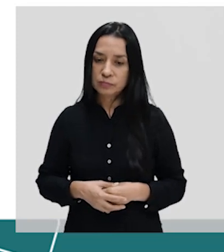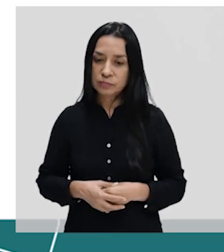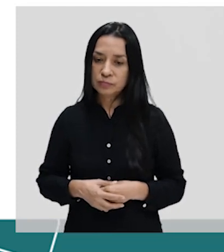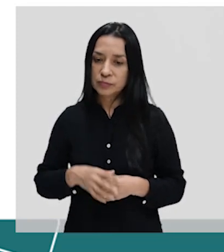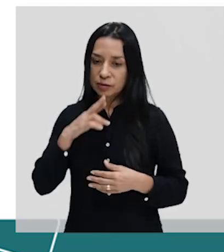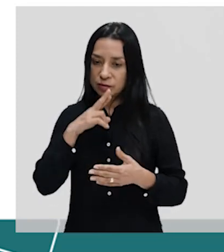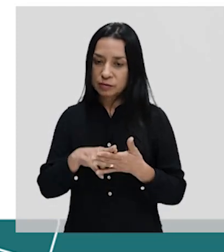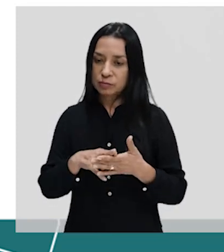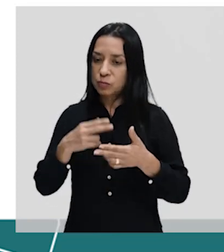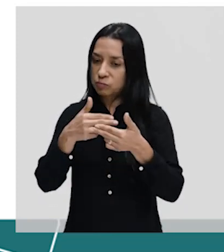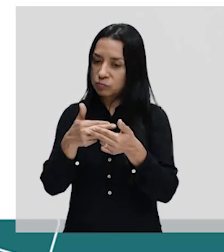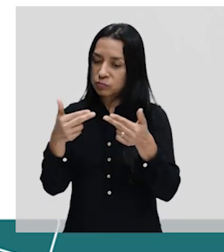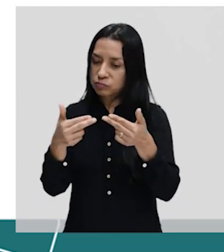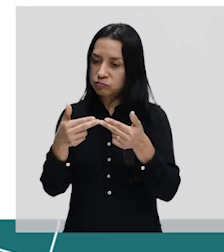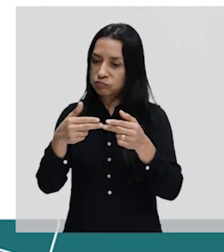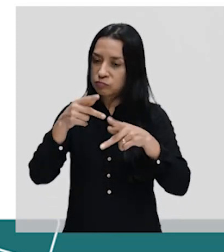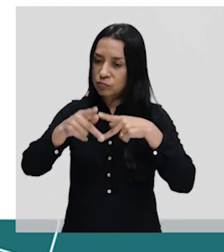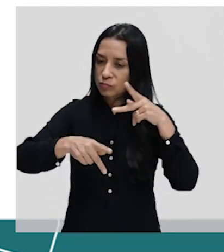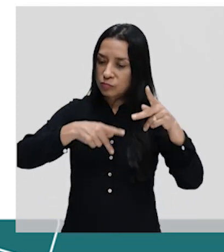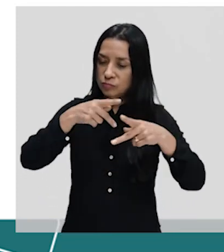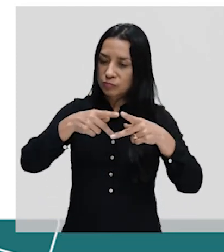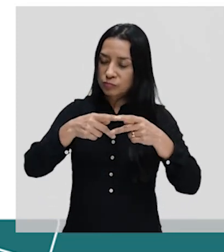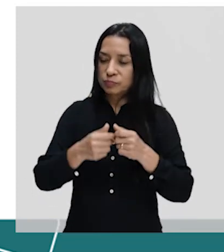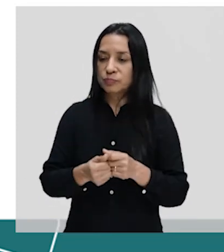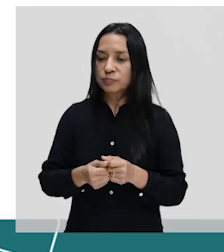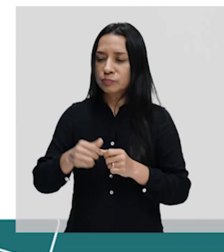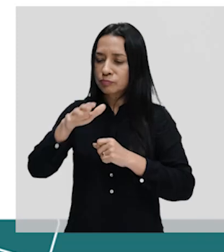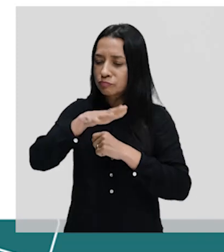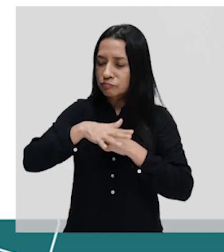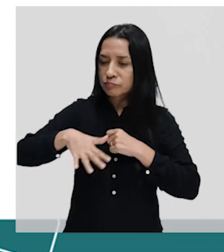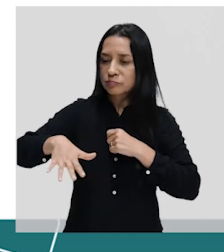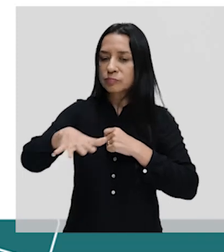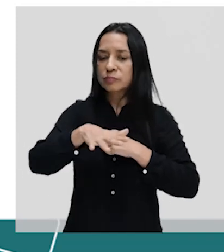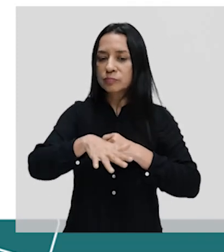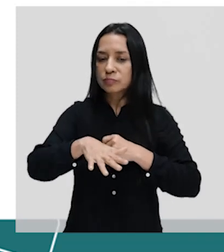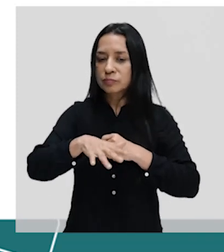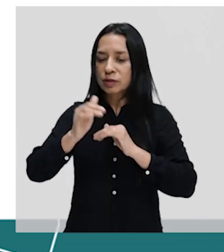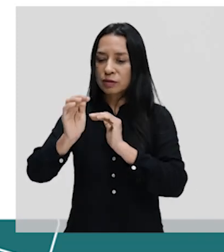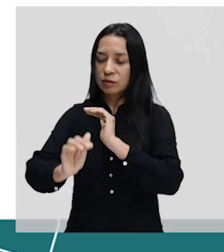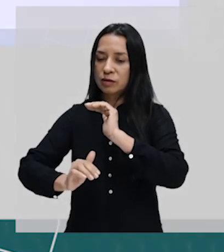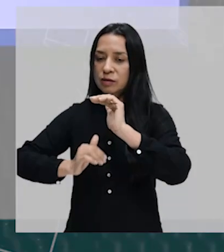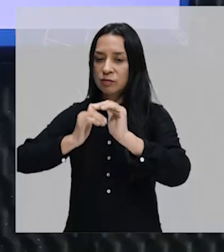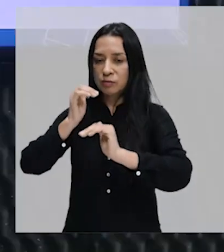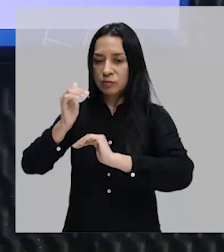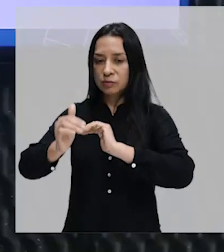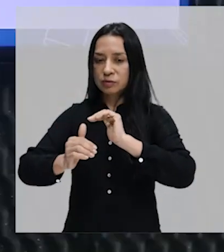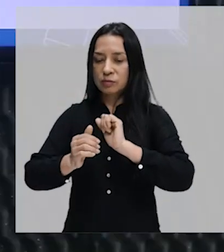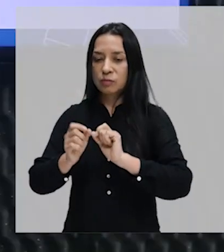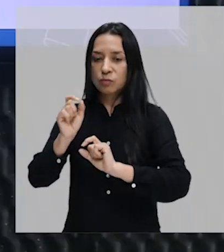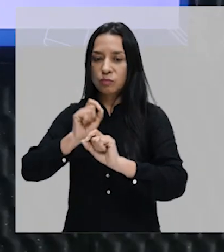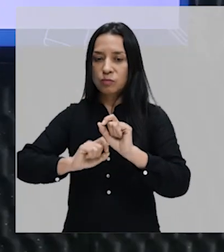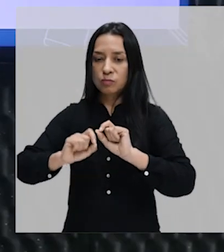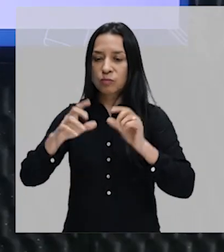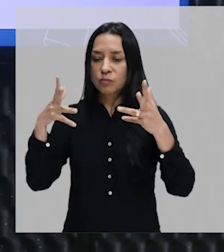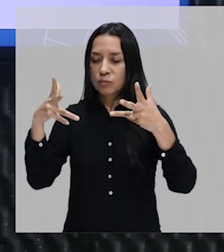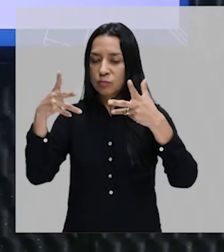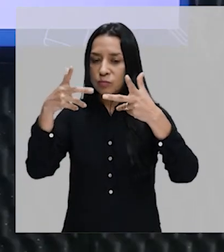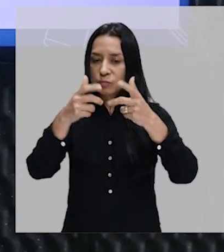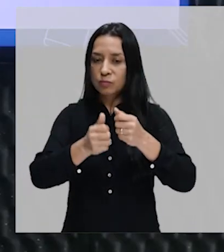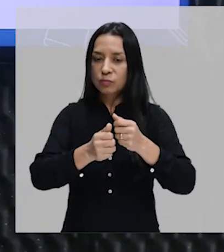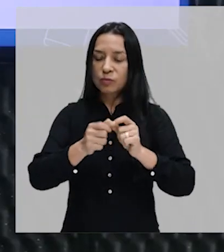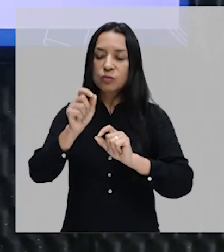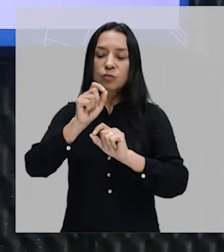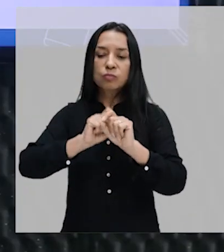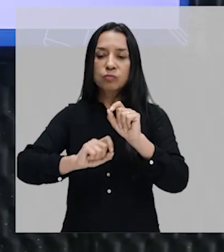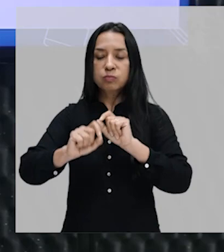desses fatores numa população, em linhas gerais, é a evolução. Então, resumindo